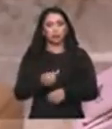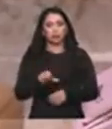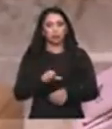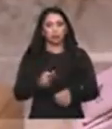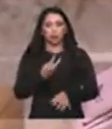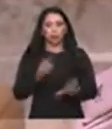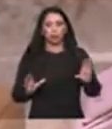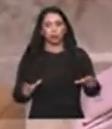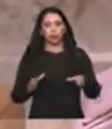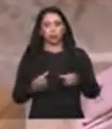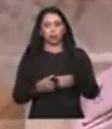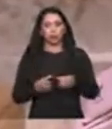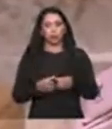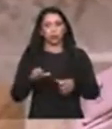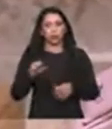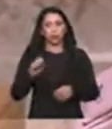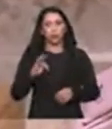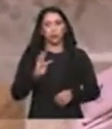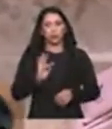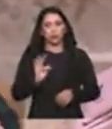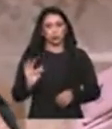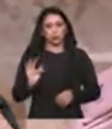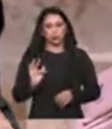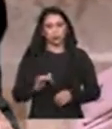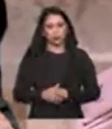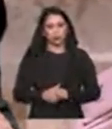segunda turma desta Corte.